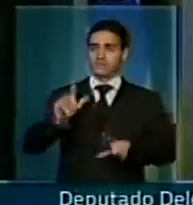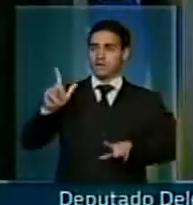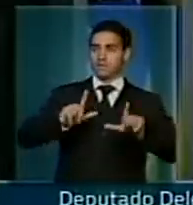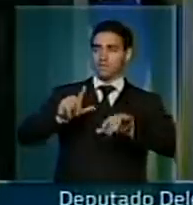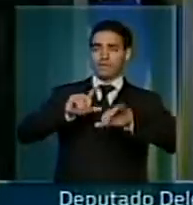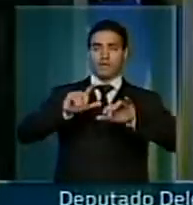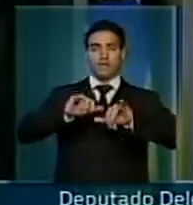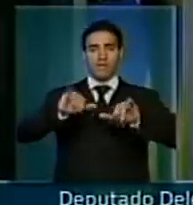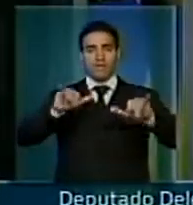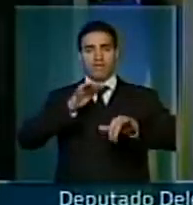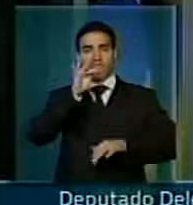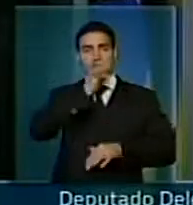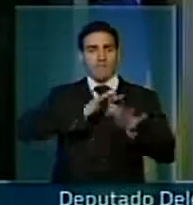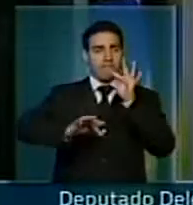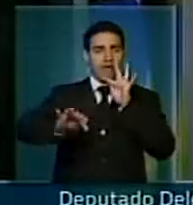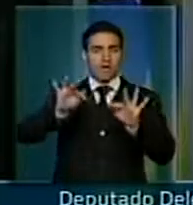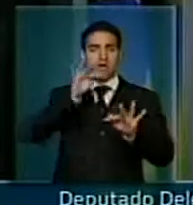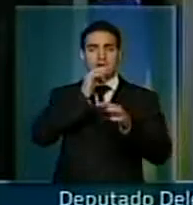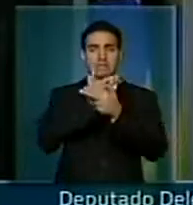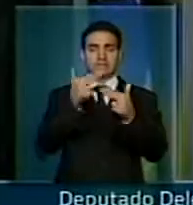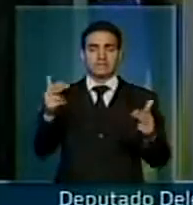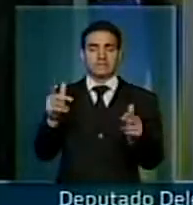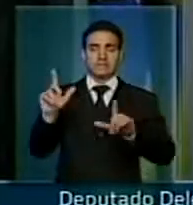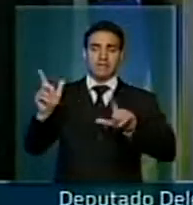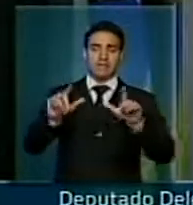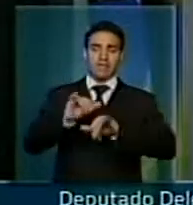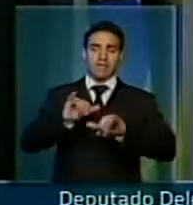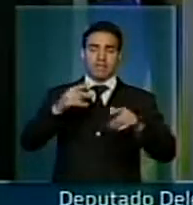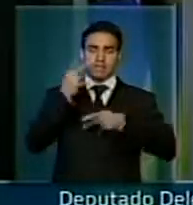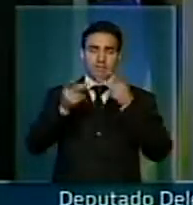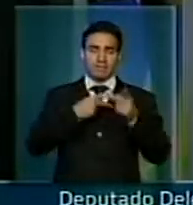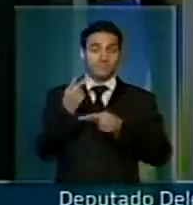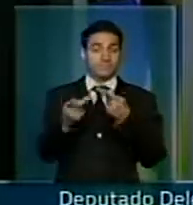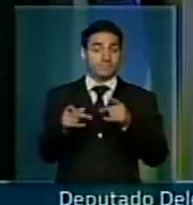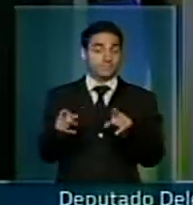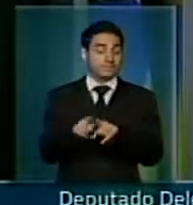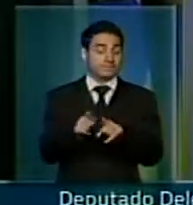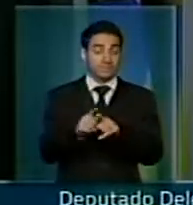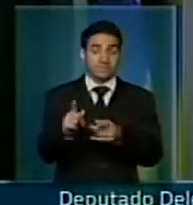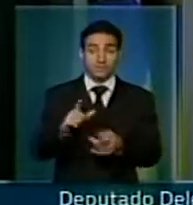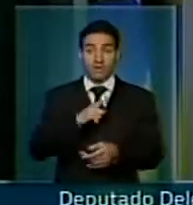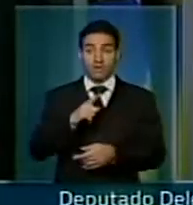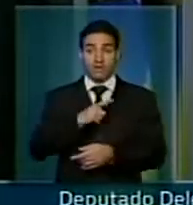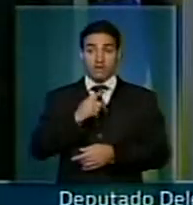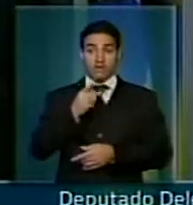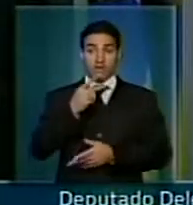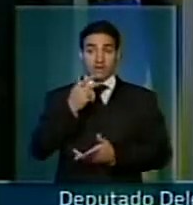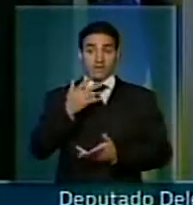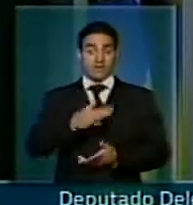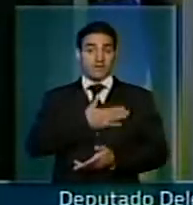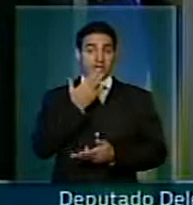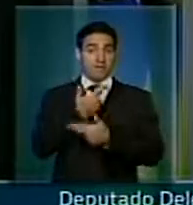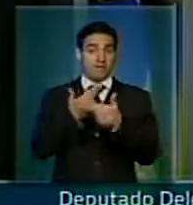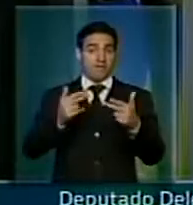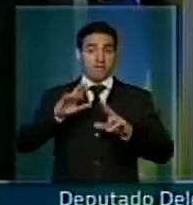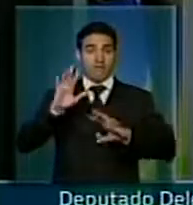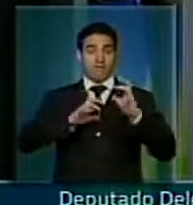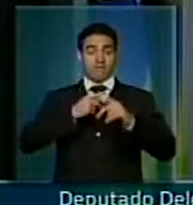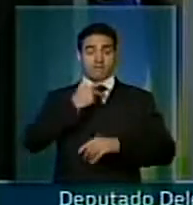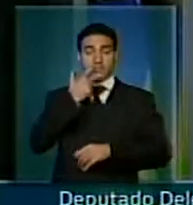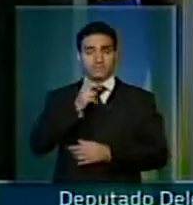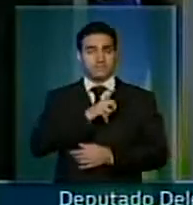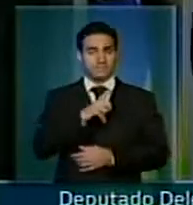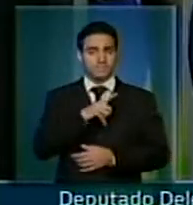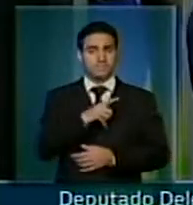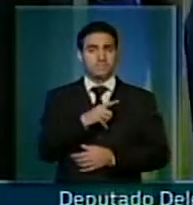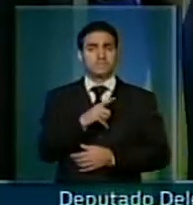mídia, as fofocas levadas pela grande mídia, a fabricação de escândalos levados pela grande mídia. Nos dão